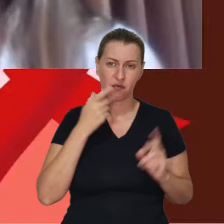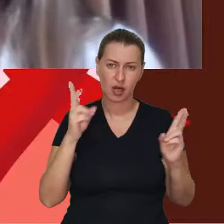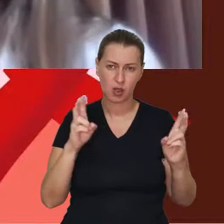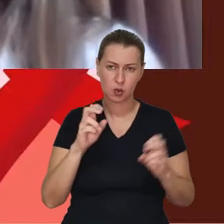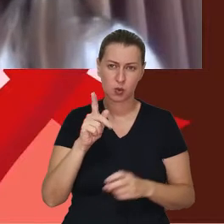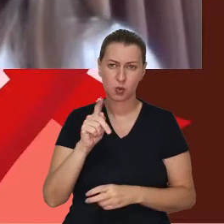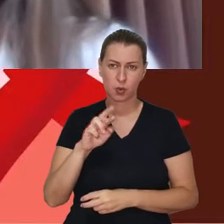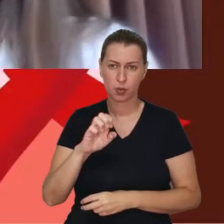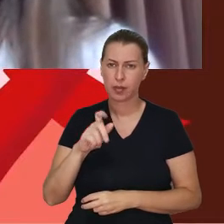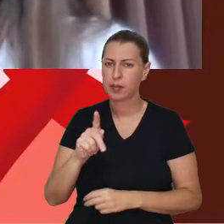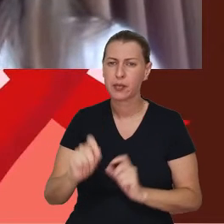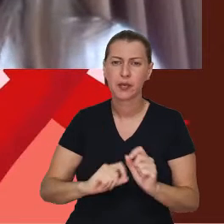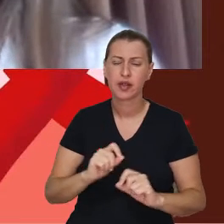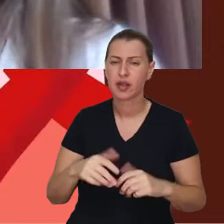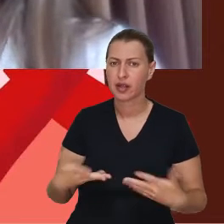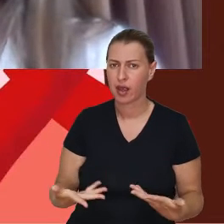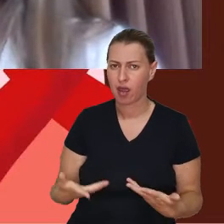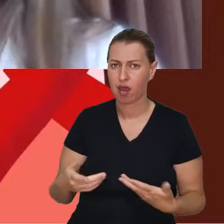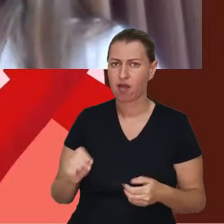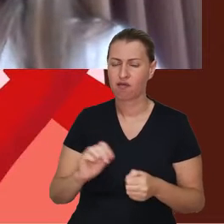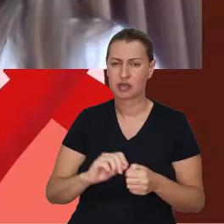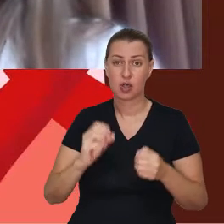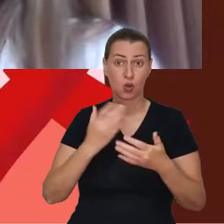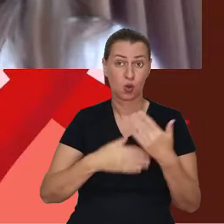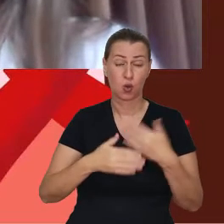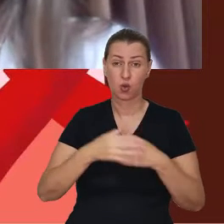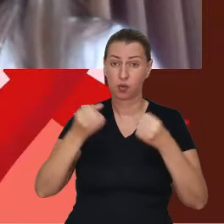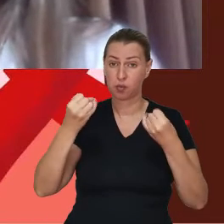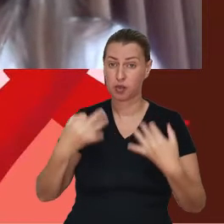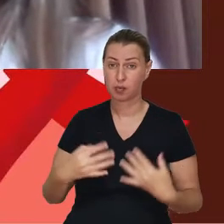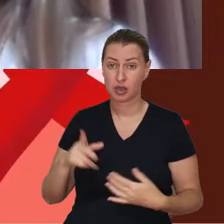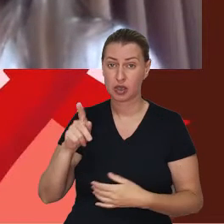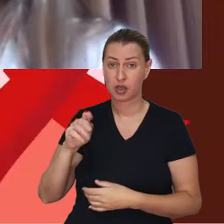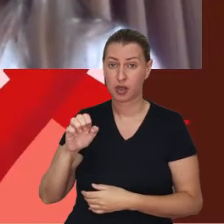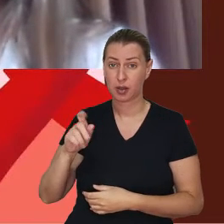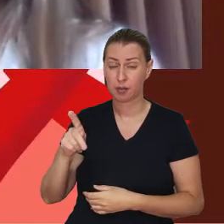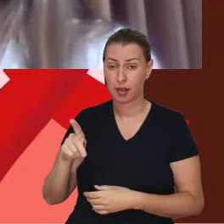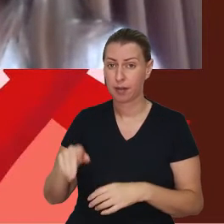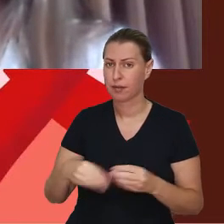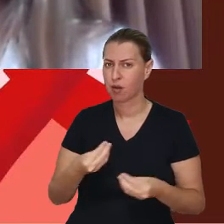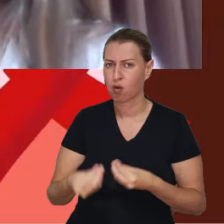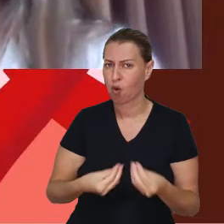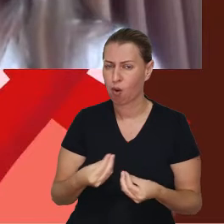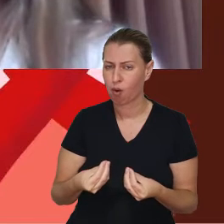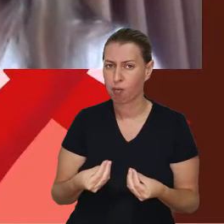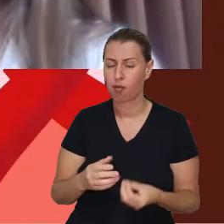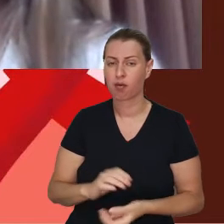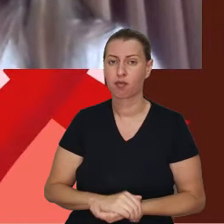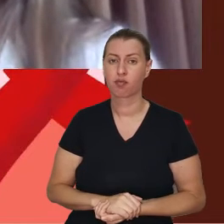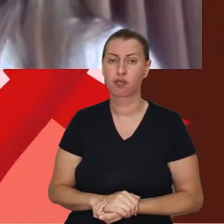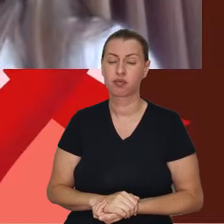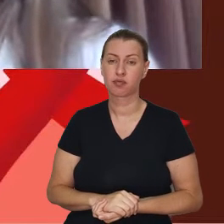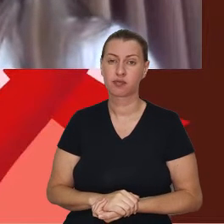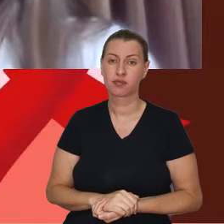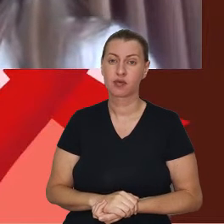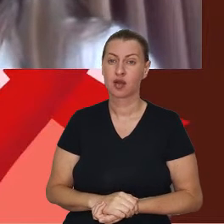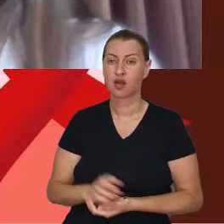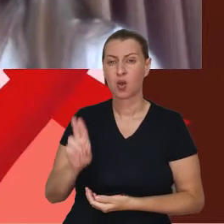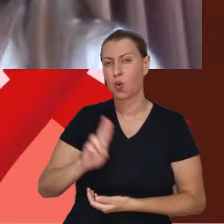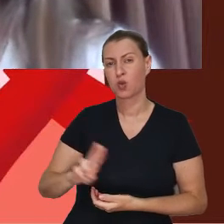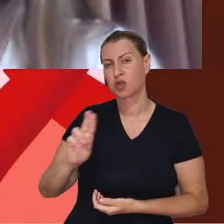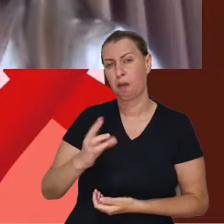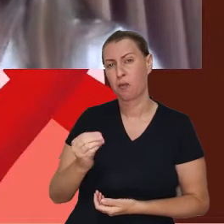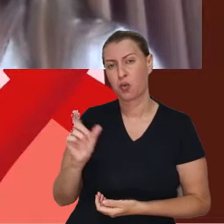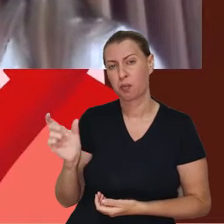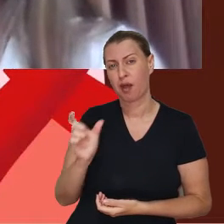PrEP. O que é isso? Tipo, tem que fazer toda uma explicação. PEP, não, talvez não é bem, o pessoal talvez não utiliza muito o